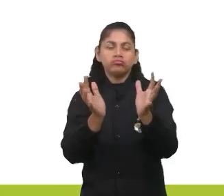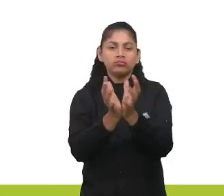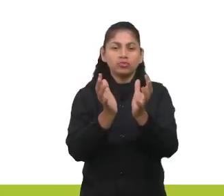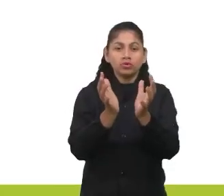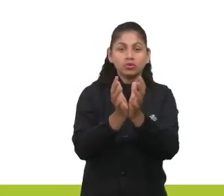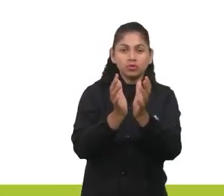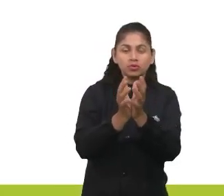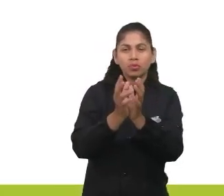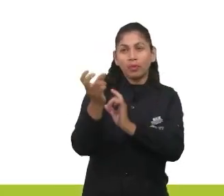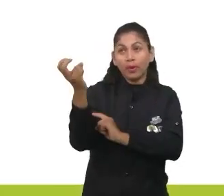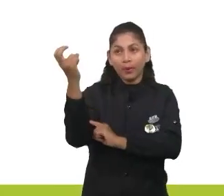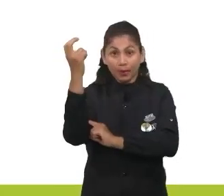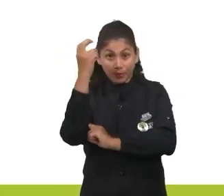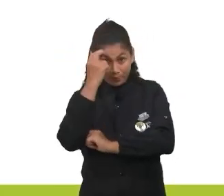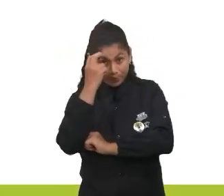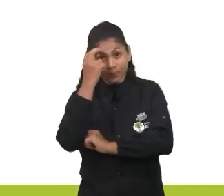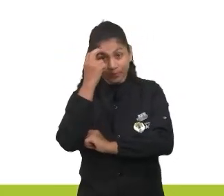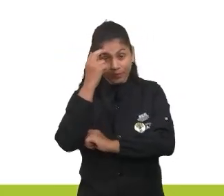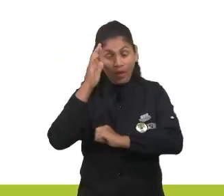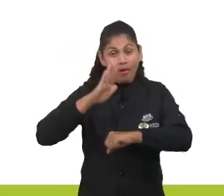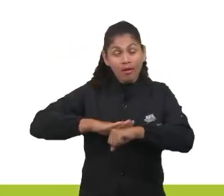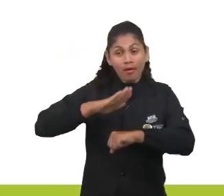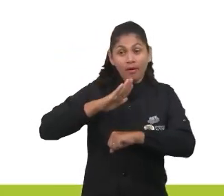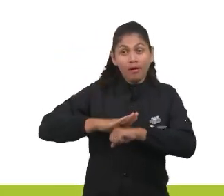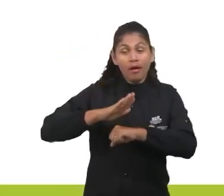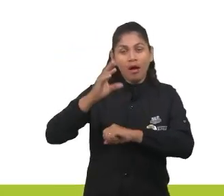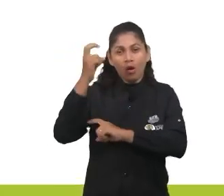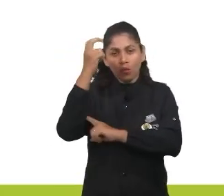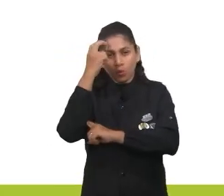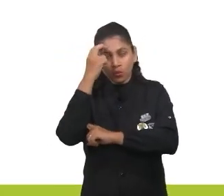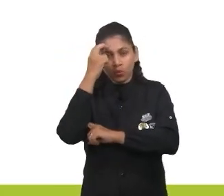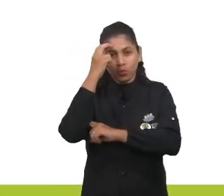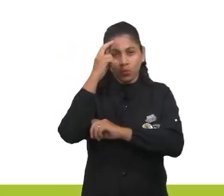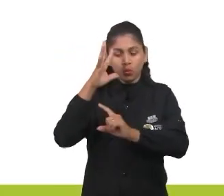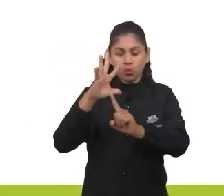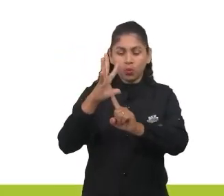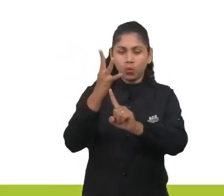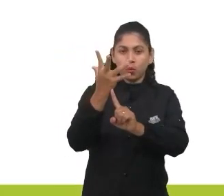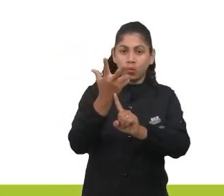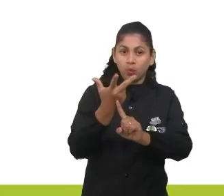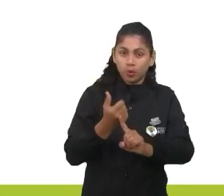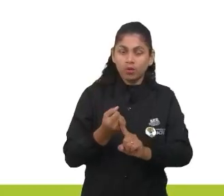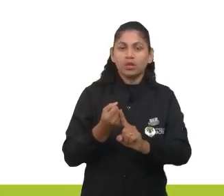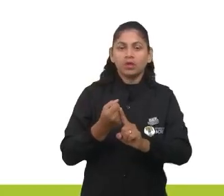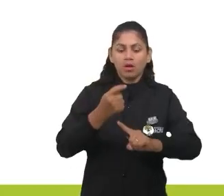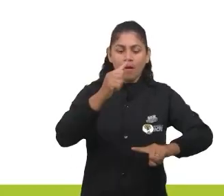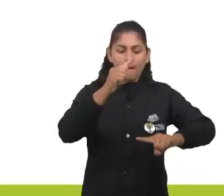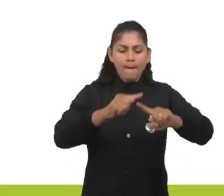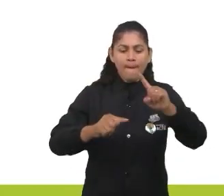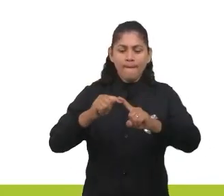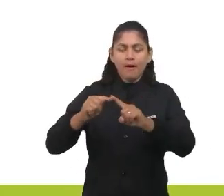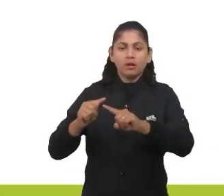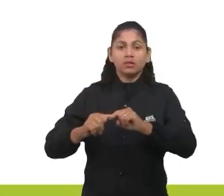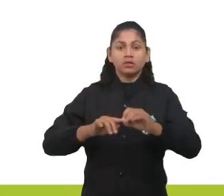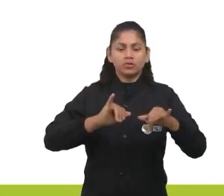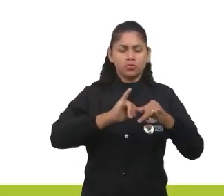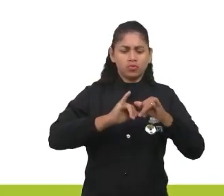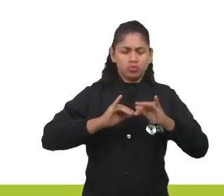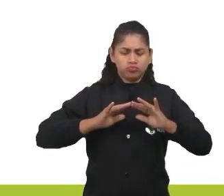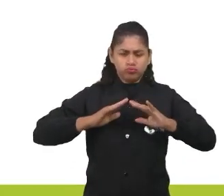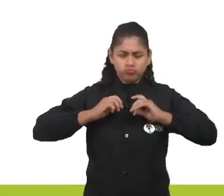que trata a cultura e a arte como produtos fabricados em série segundo a